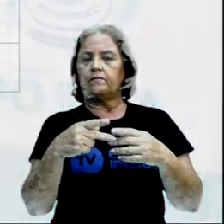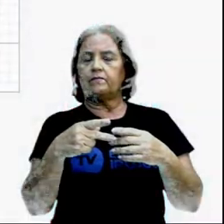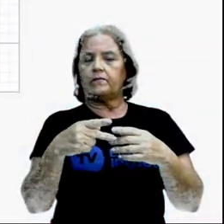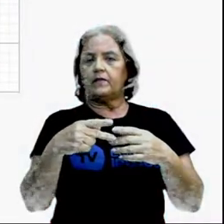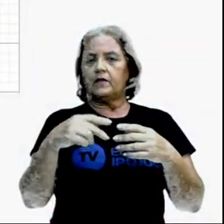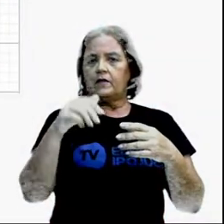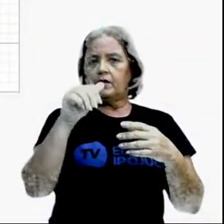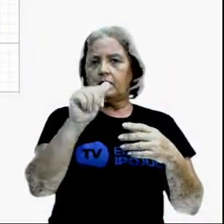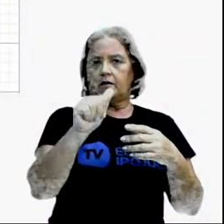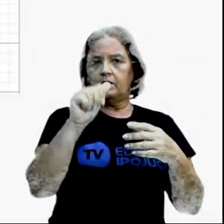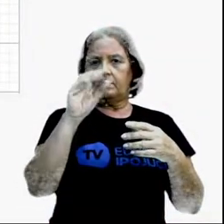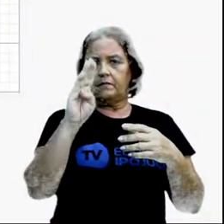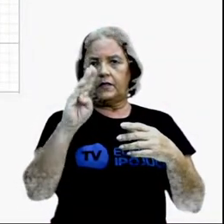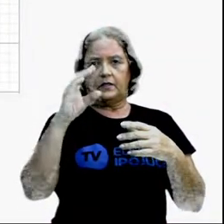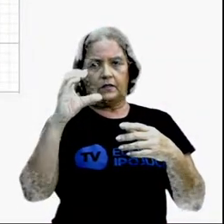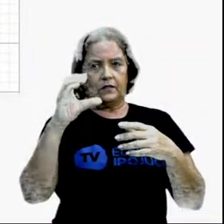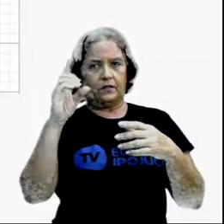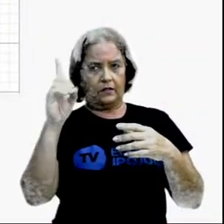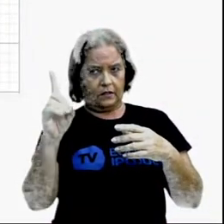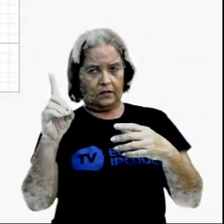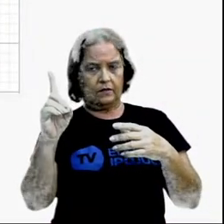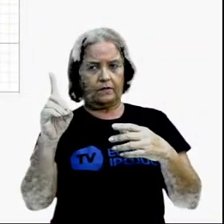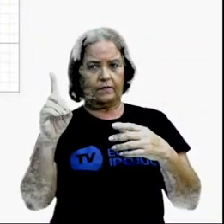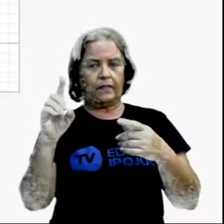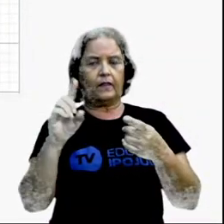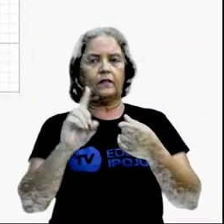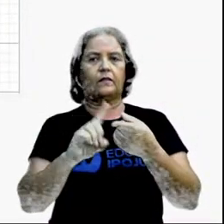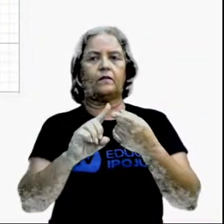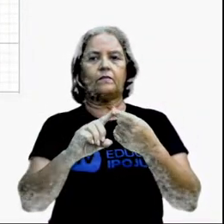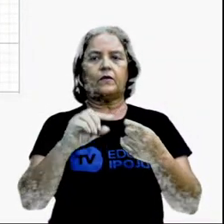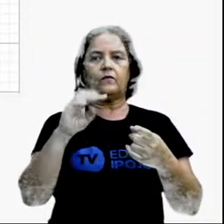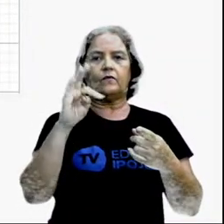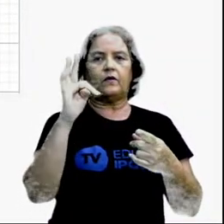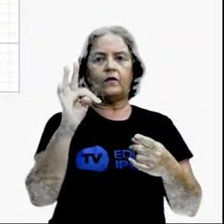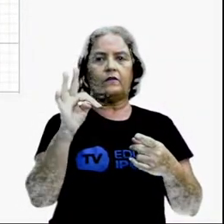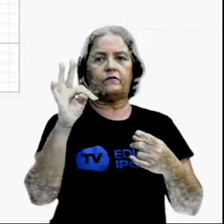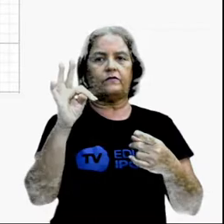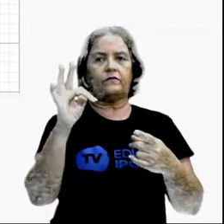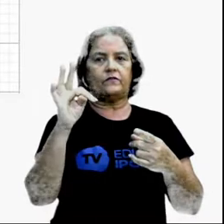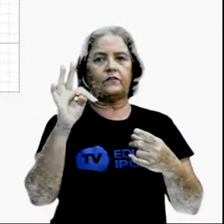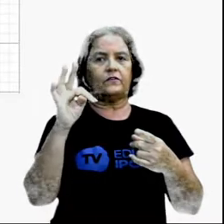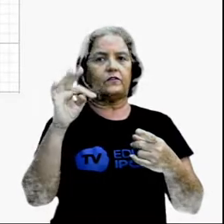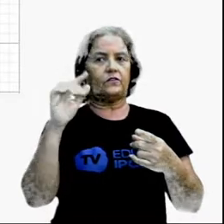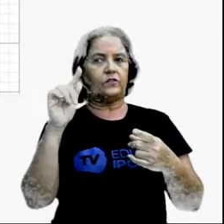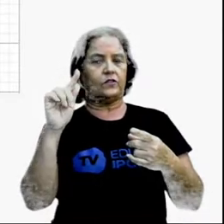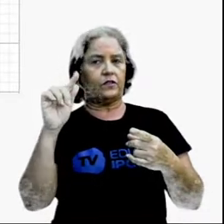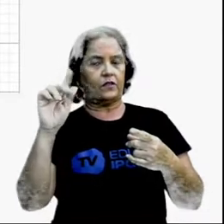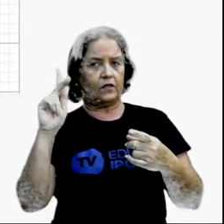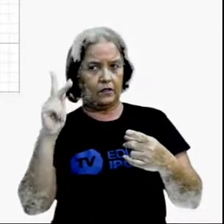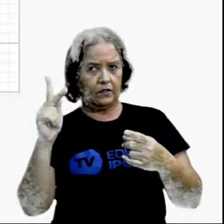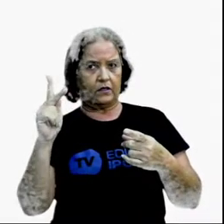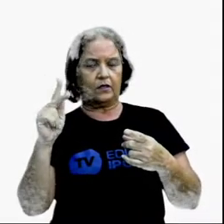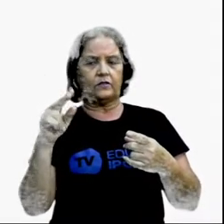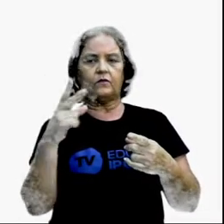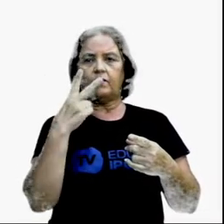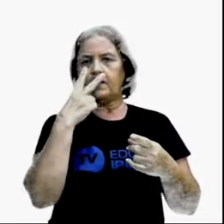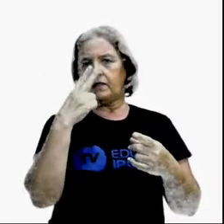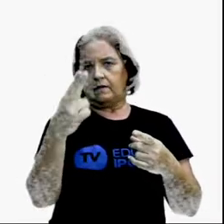quadrado FGH, eles são semelhantes. Agora vamos ver a próxima